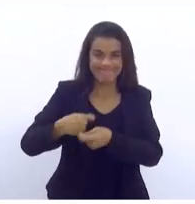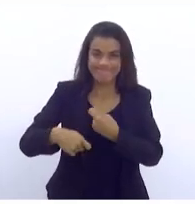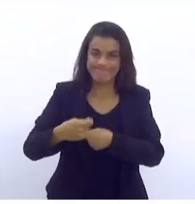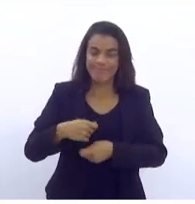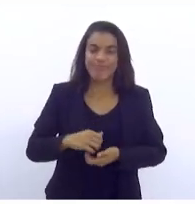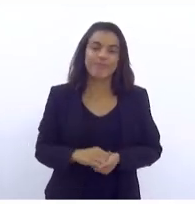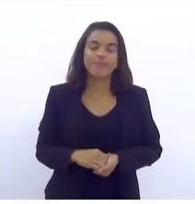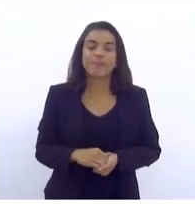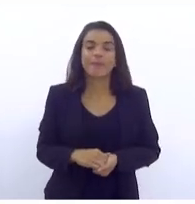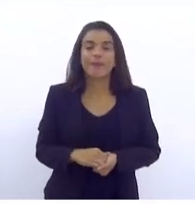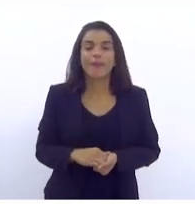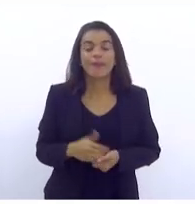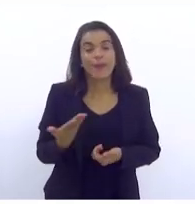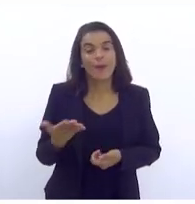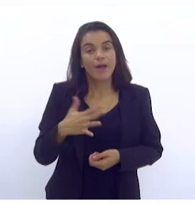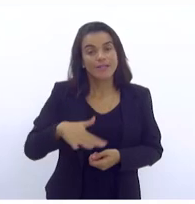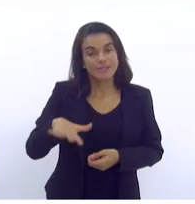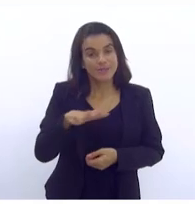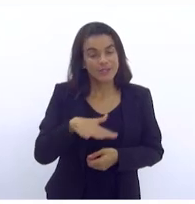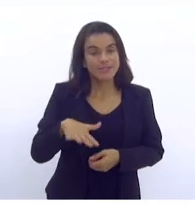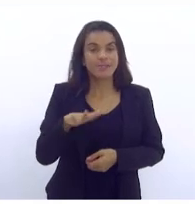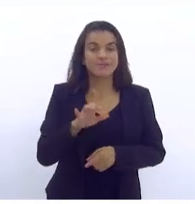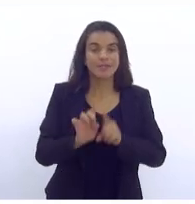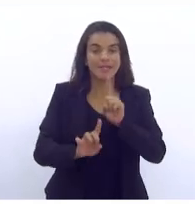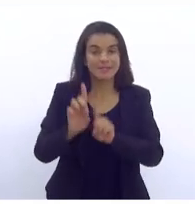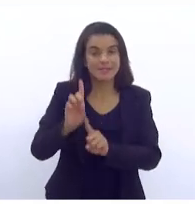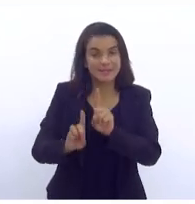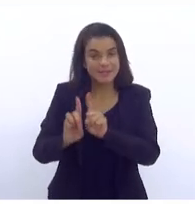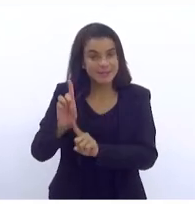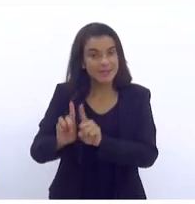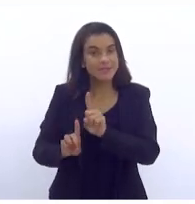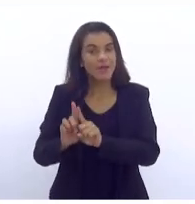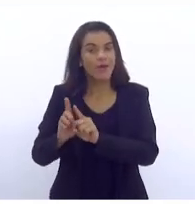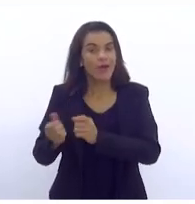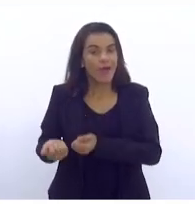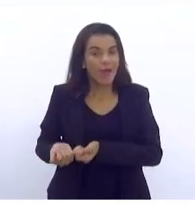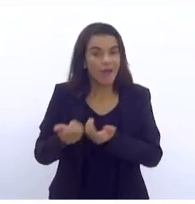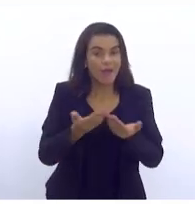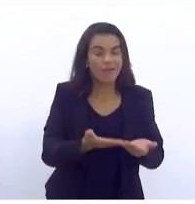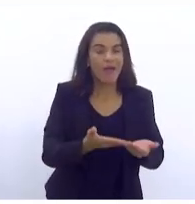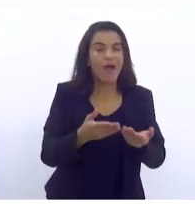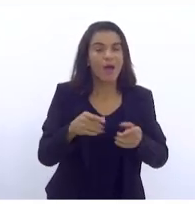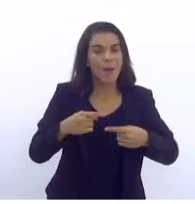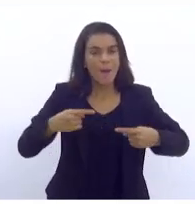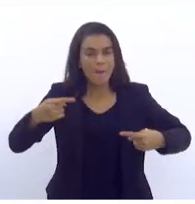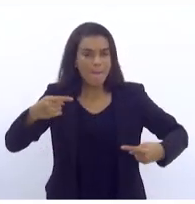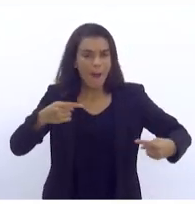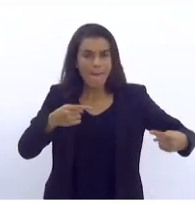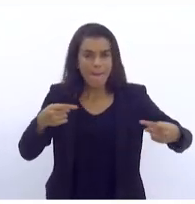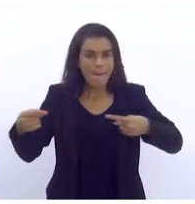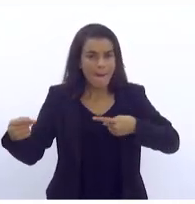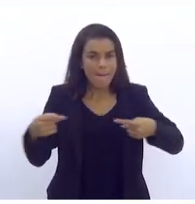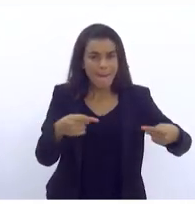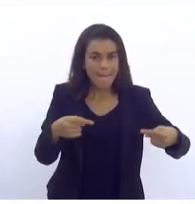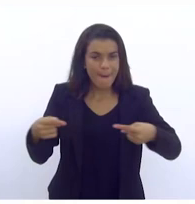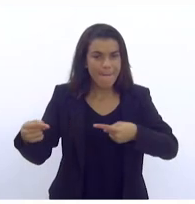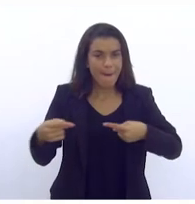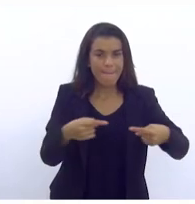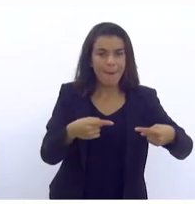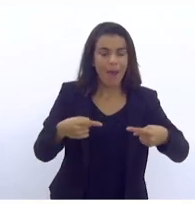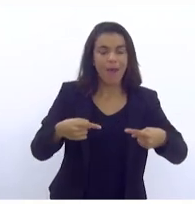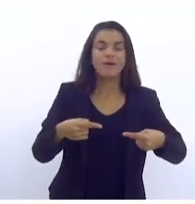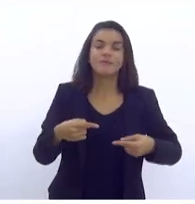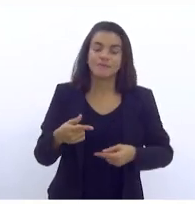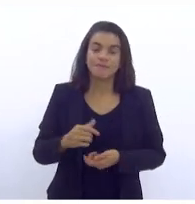o o a a questão da licitação é trazer um ambiente de competição para esse momento e ele